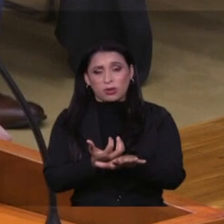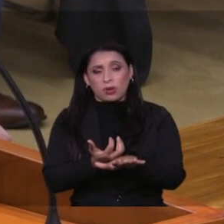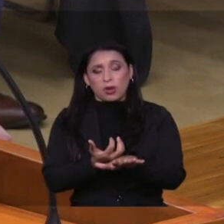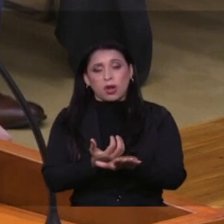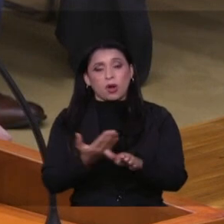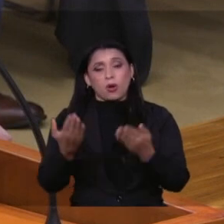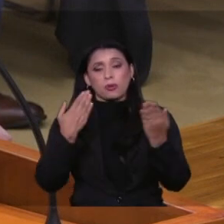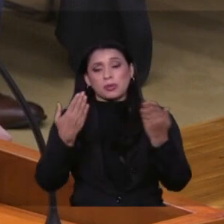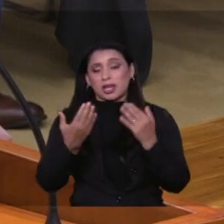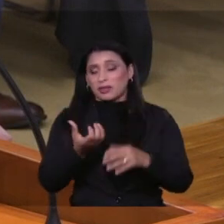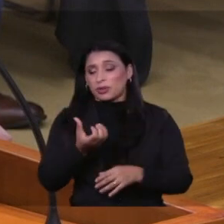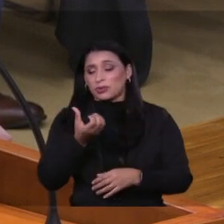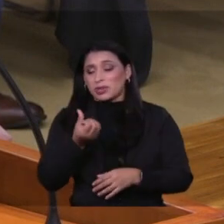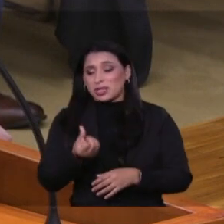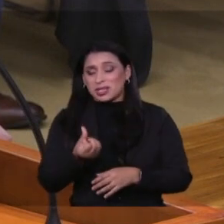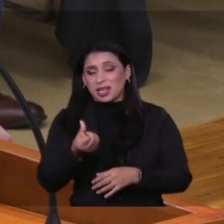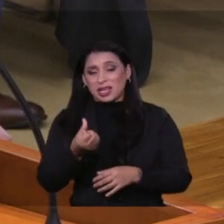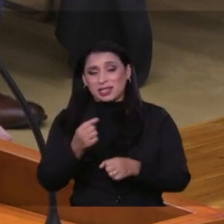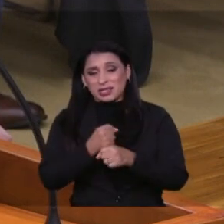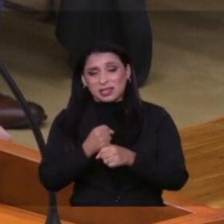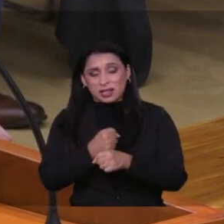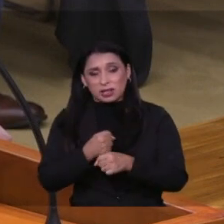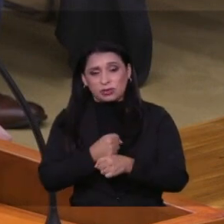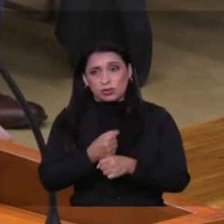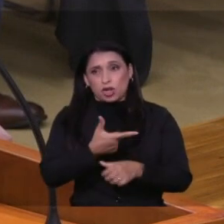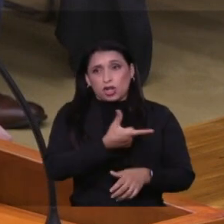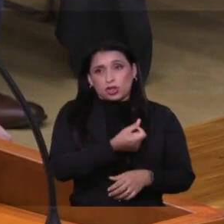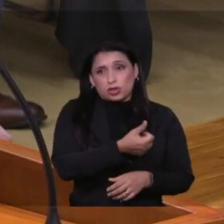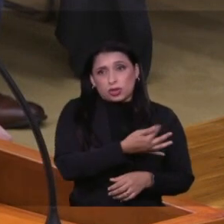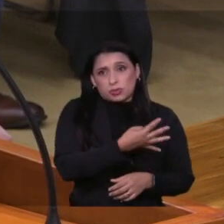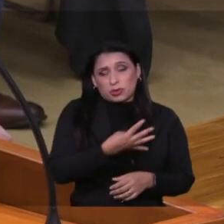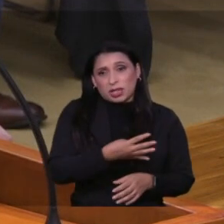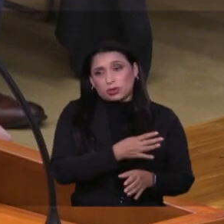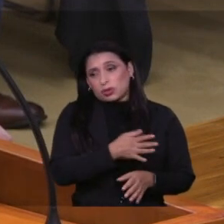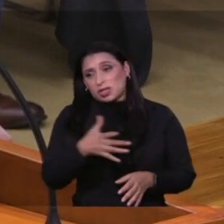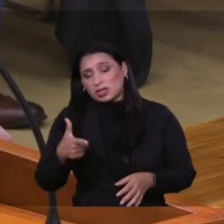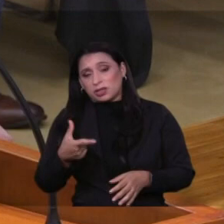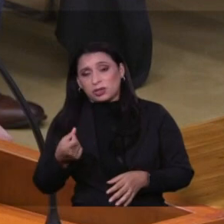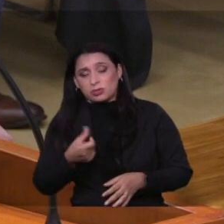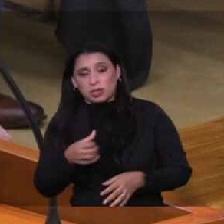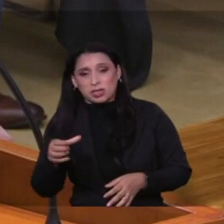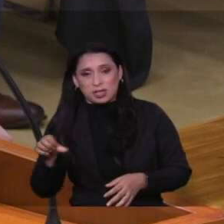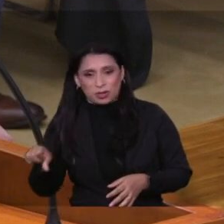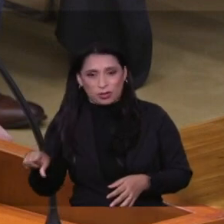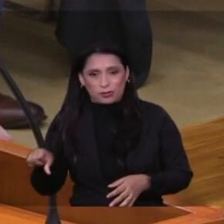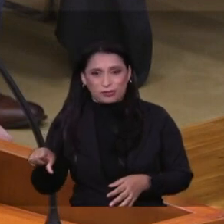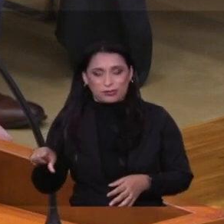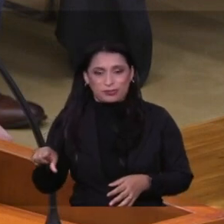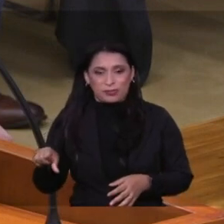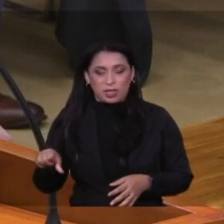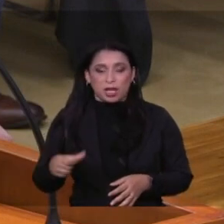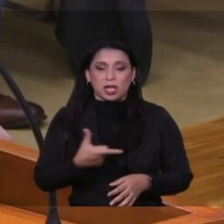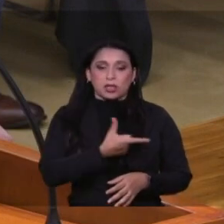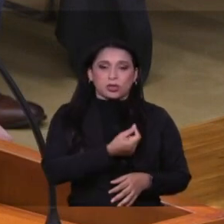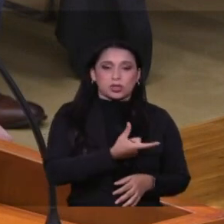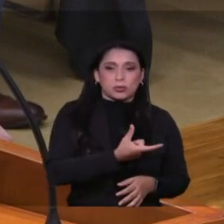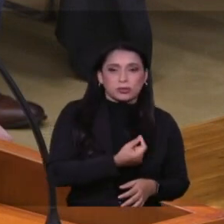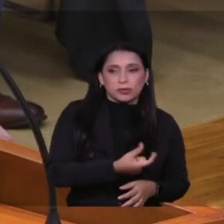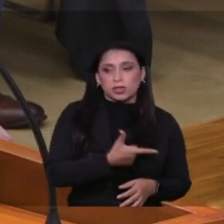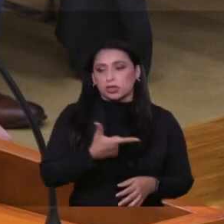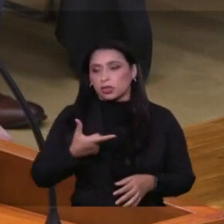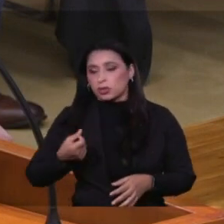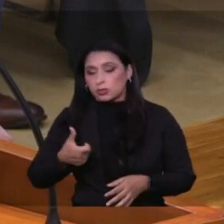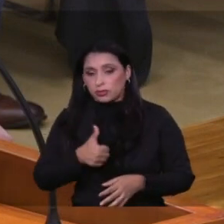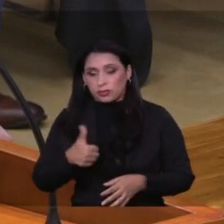anos de queimada, de 2014 a 2019. De fato, entre 2020 e 2021,